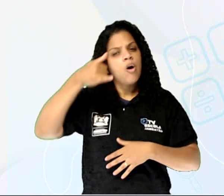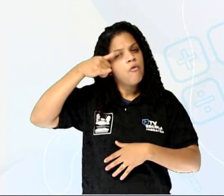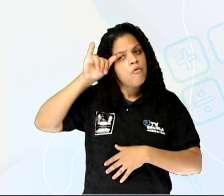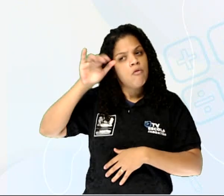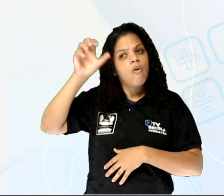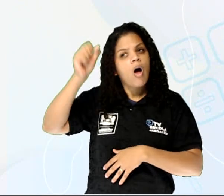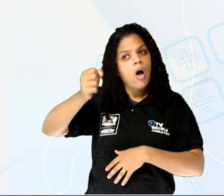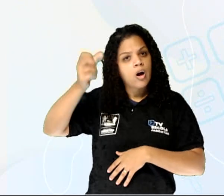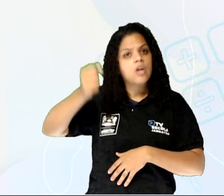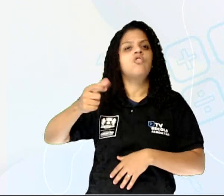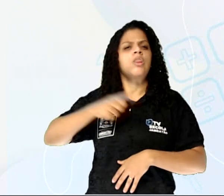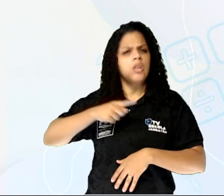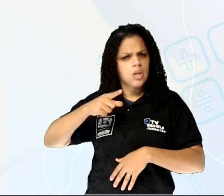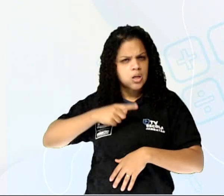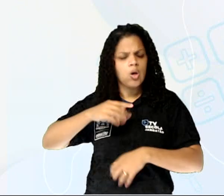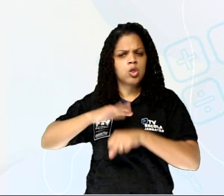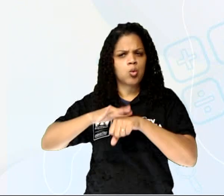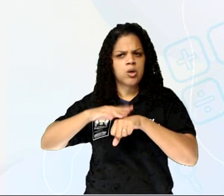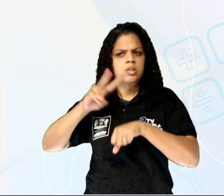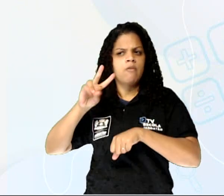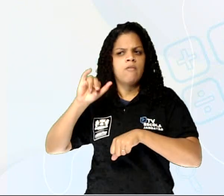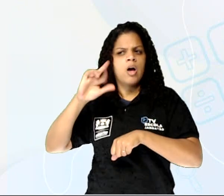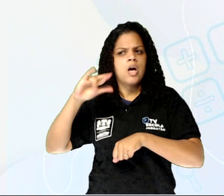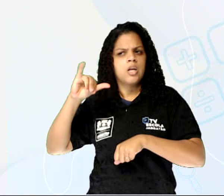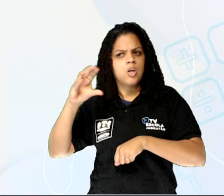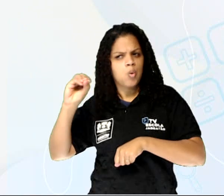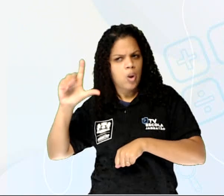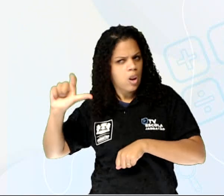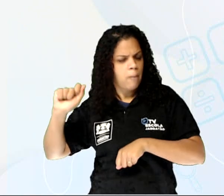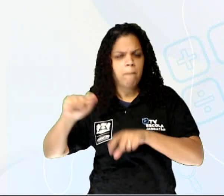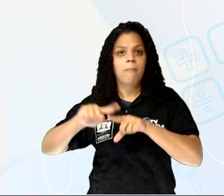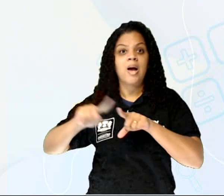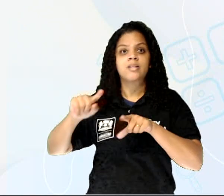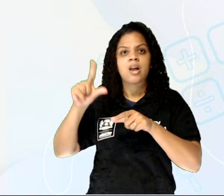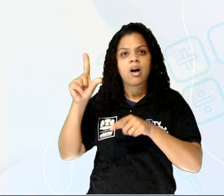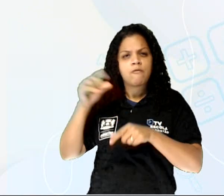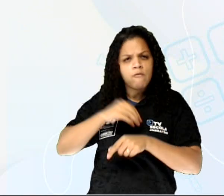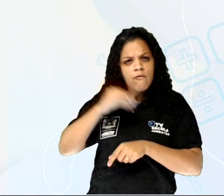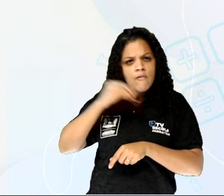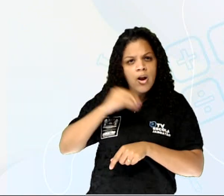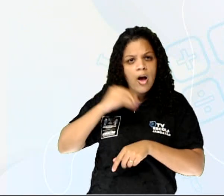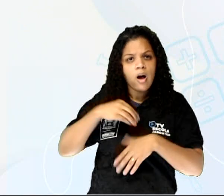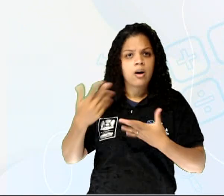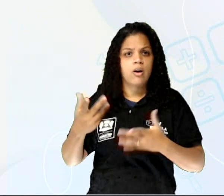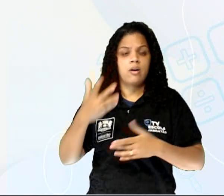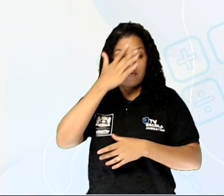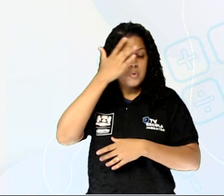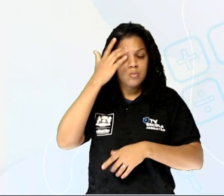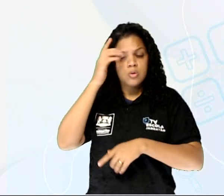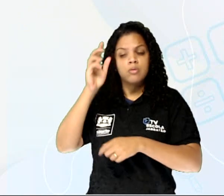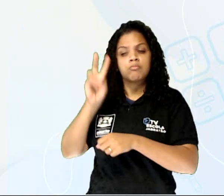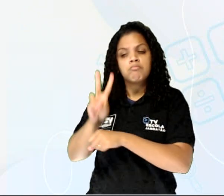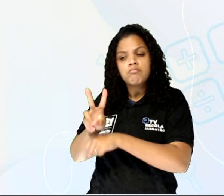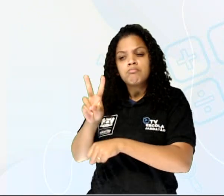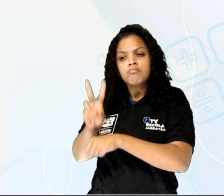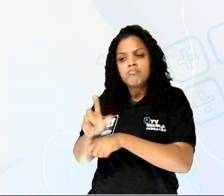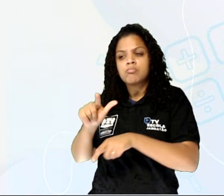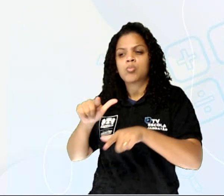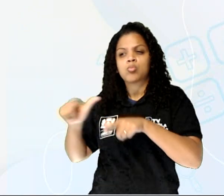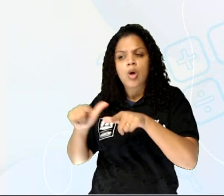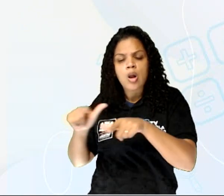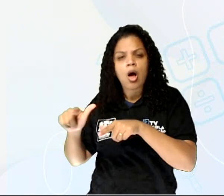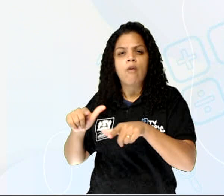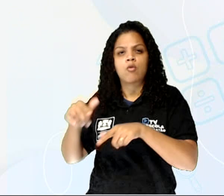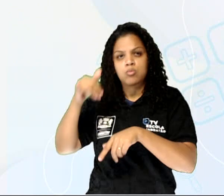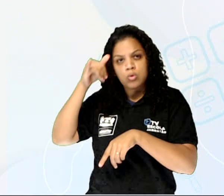tinham varíola, só que era uma varíola muito fraca. E as pessoas que tratavam essas vacas, que ordenhavam, se pegassem a